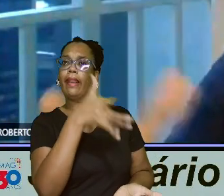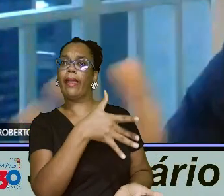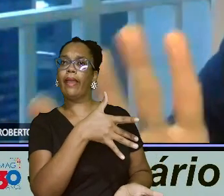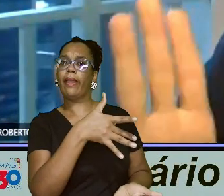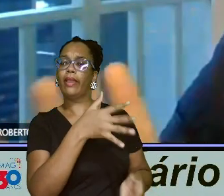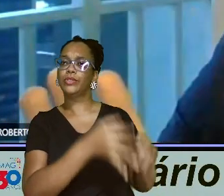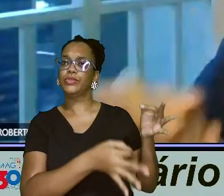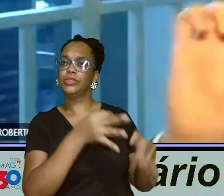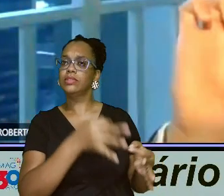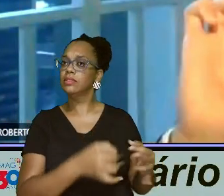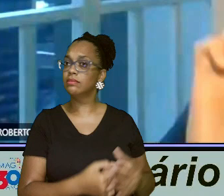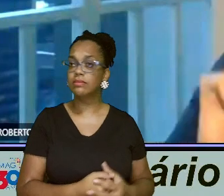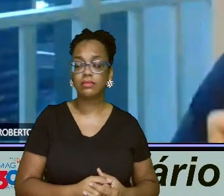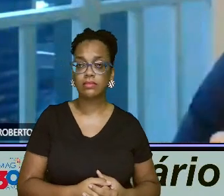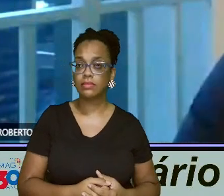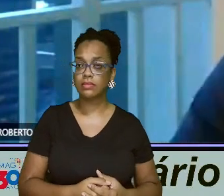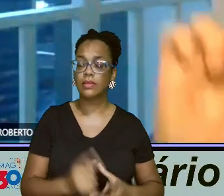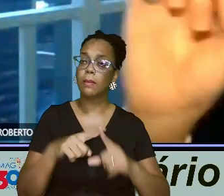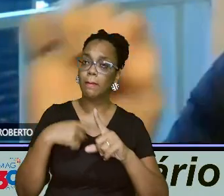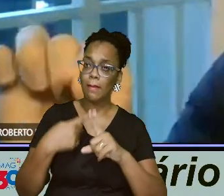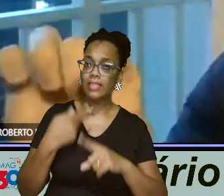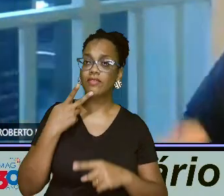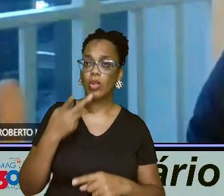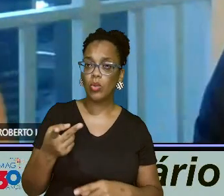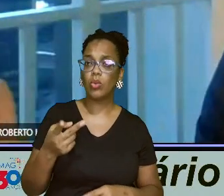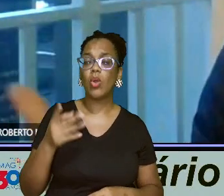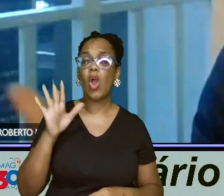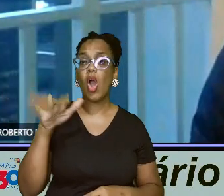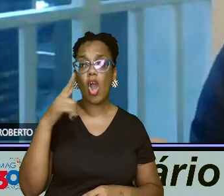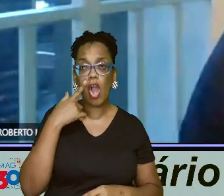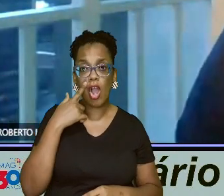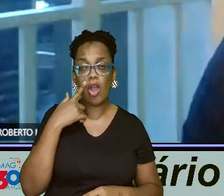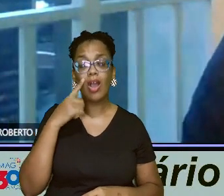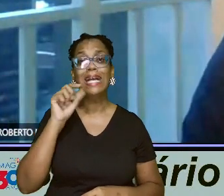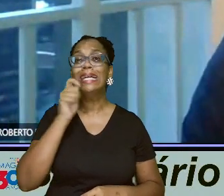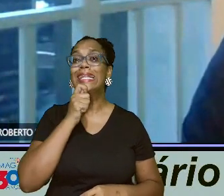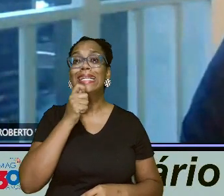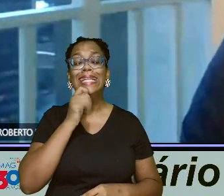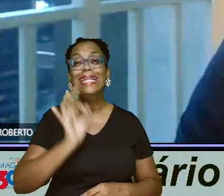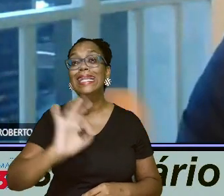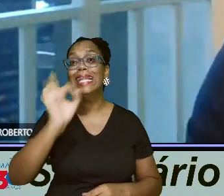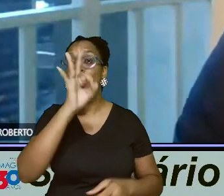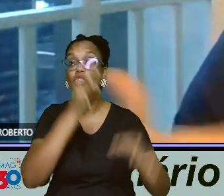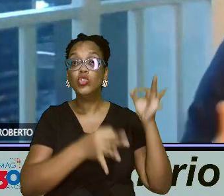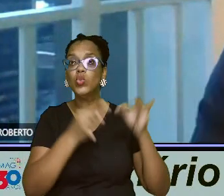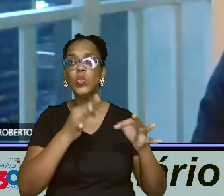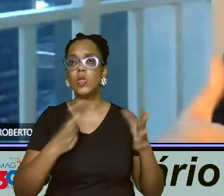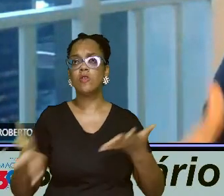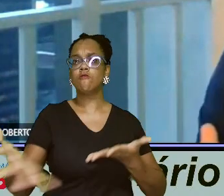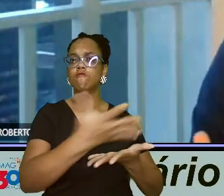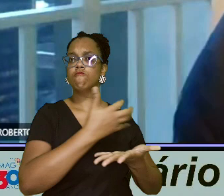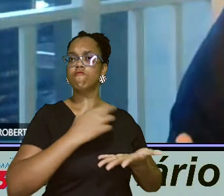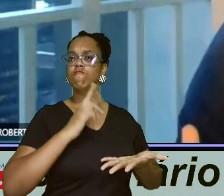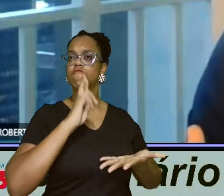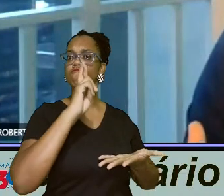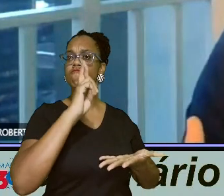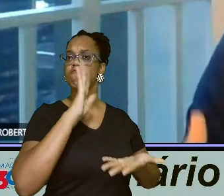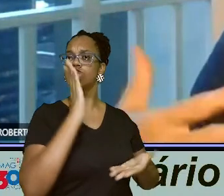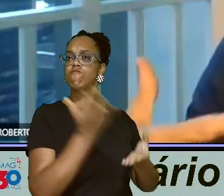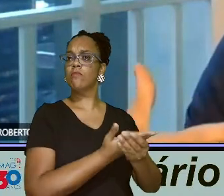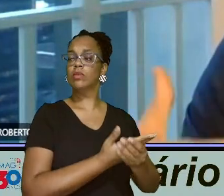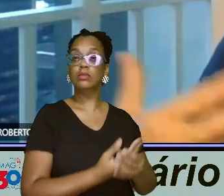ele falou, olha, nem o procurador nem o juiz são donos deste processo. Ou seja, aqui para